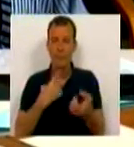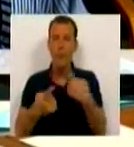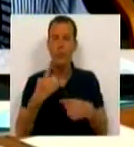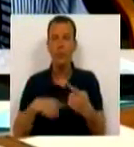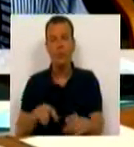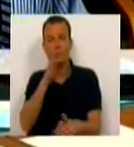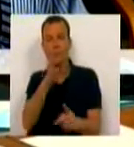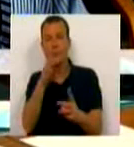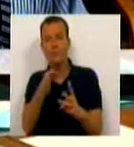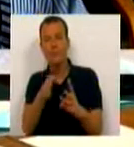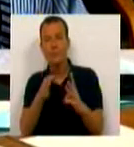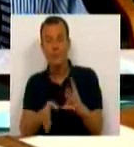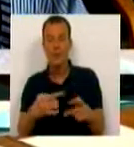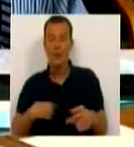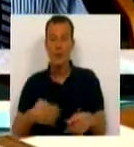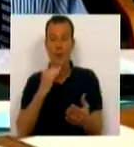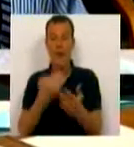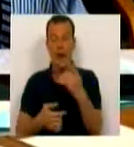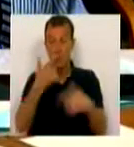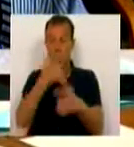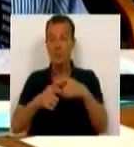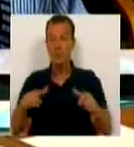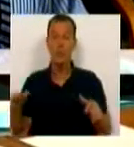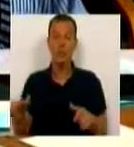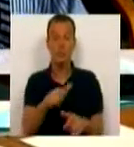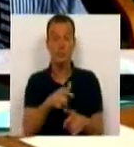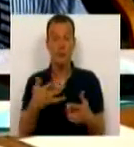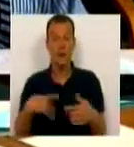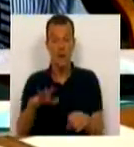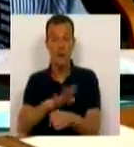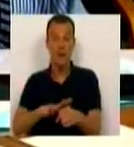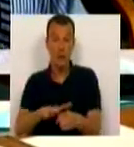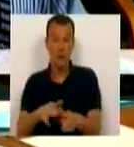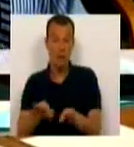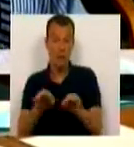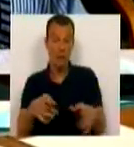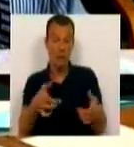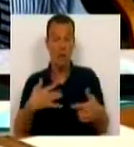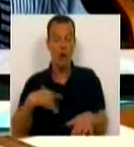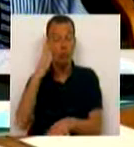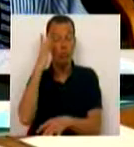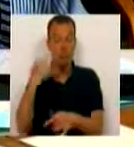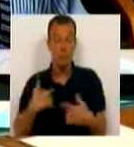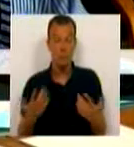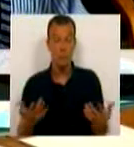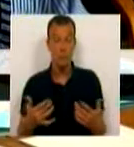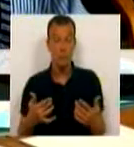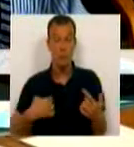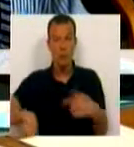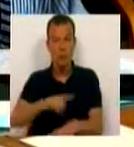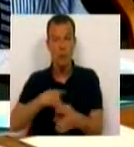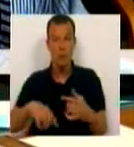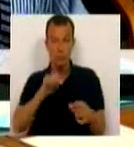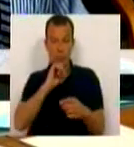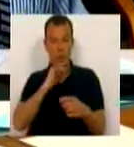questões concretas que permitem às pessoas que estão nesta situação e que os números que se estimam e que nós